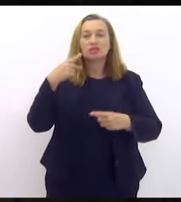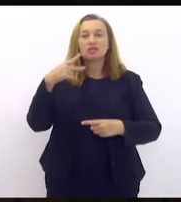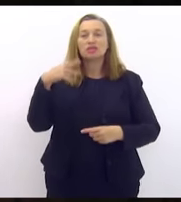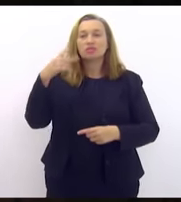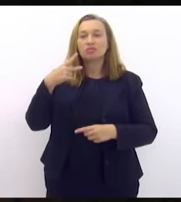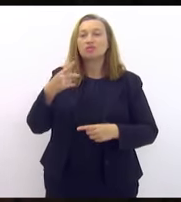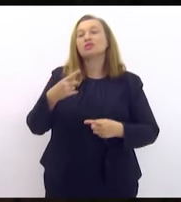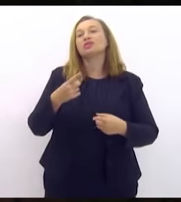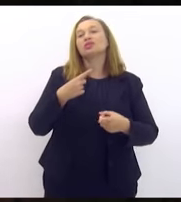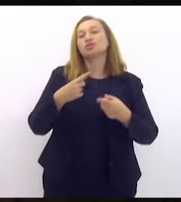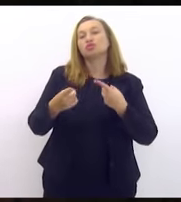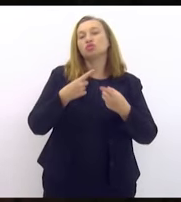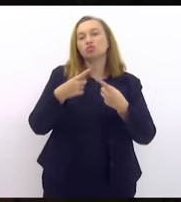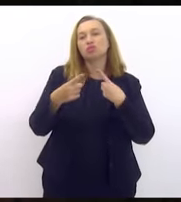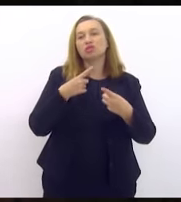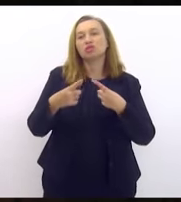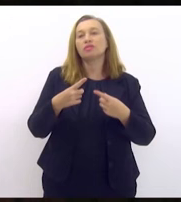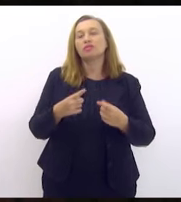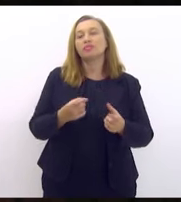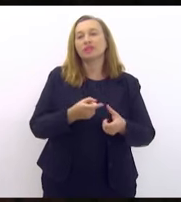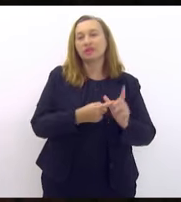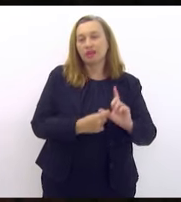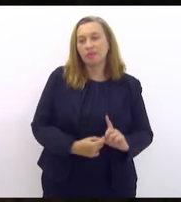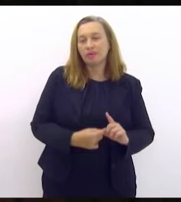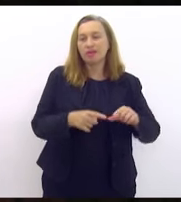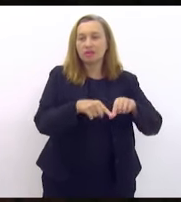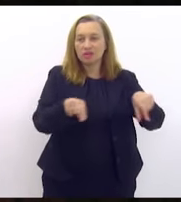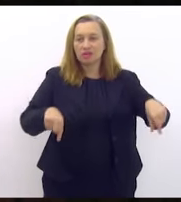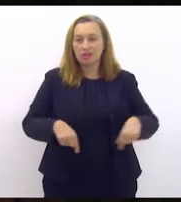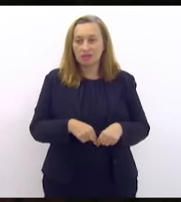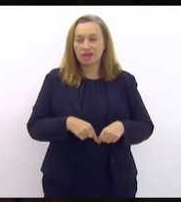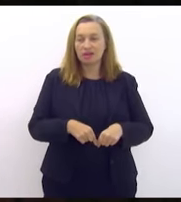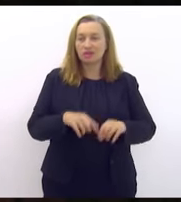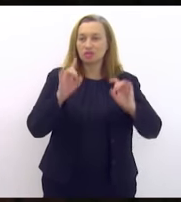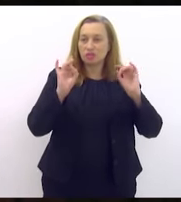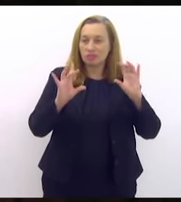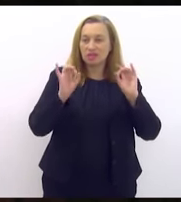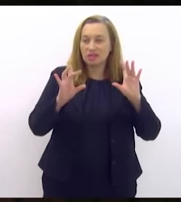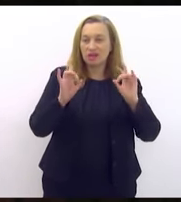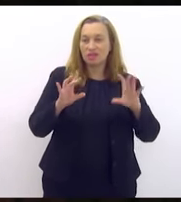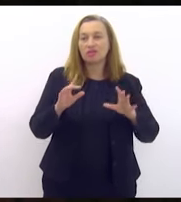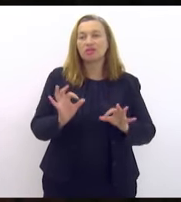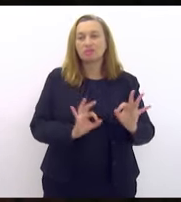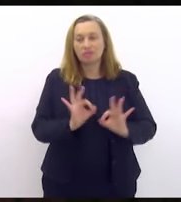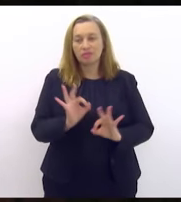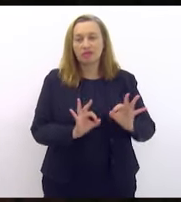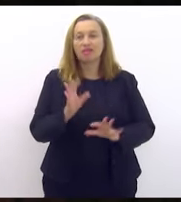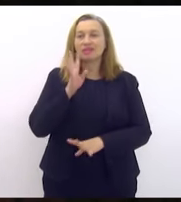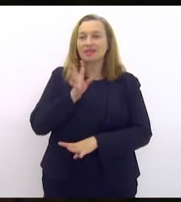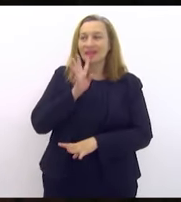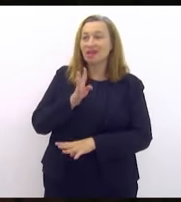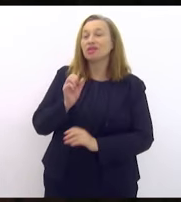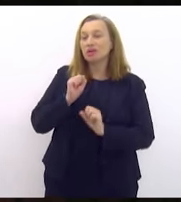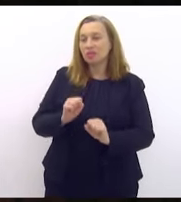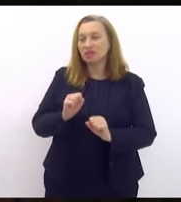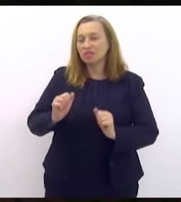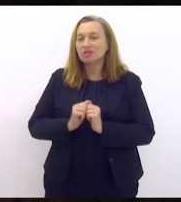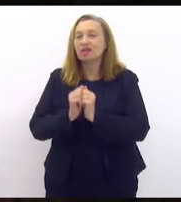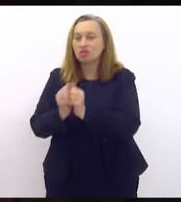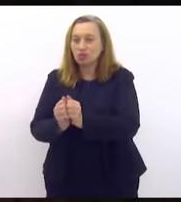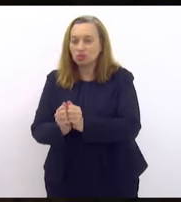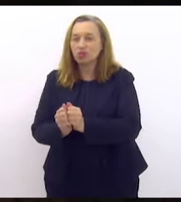filho que depende de uma sala sensorial. A gente está promovendo isso, está sendo bem legal. Elas estão podendo